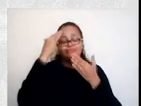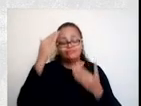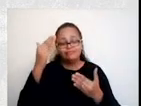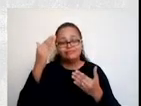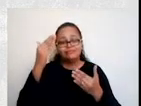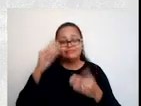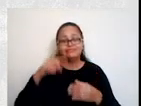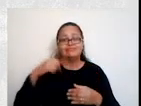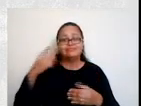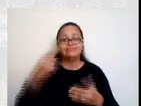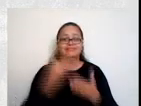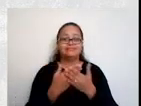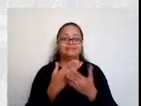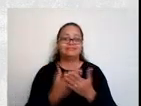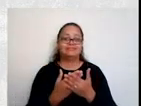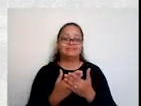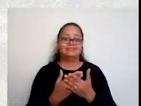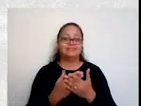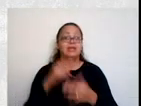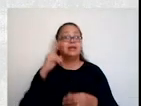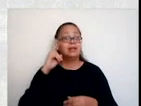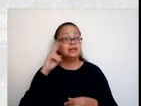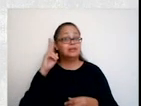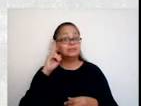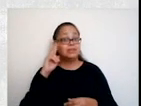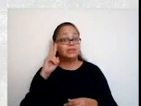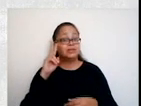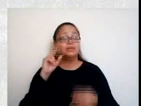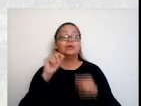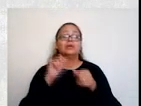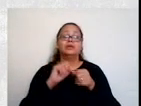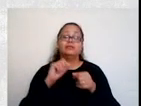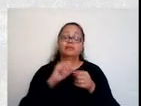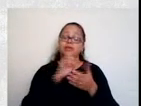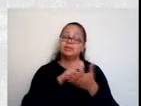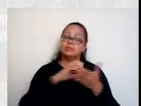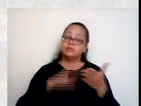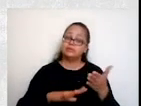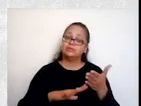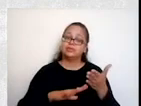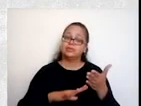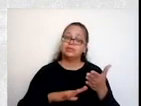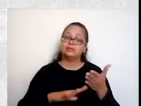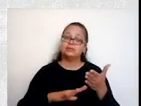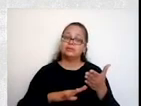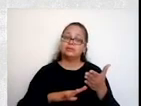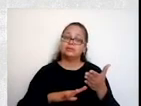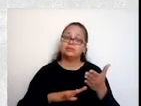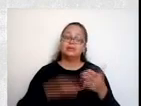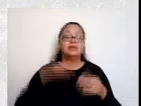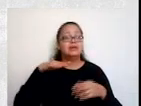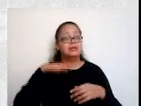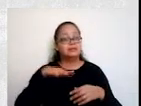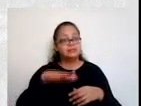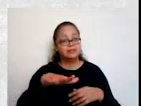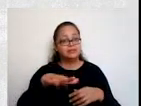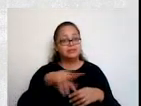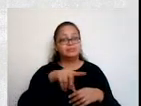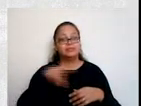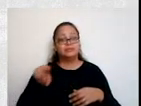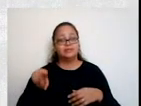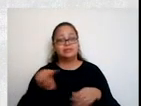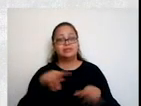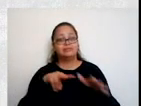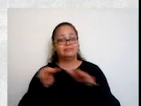muitíssimo obrigado e até a próxima aula. E lembrando, façam as atividades que vão ser enviadas para